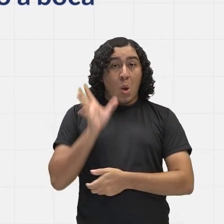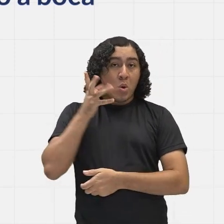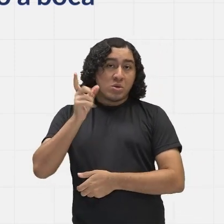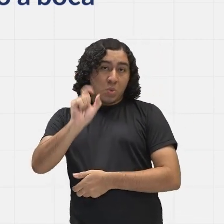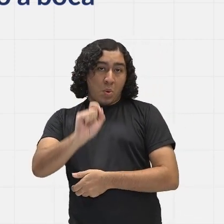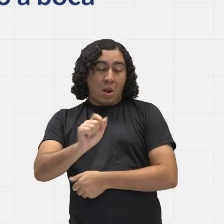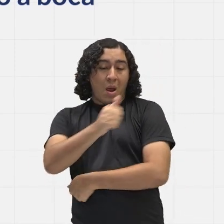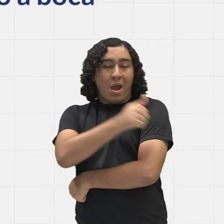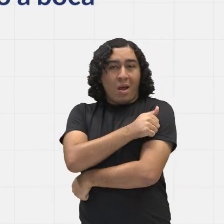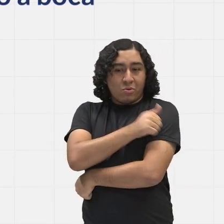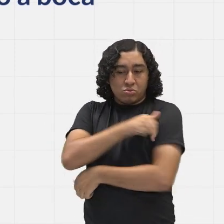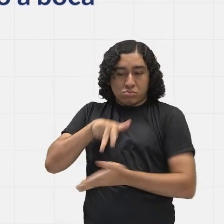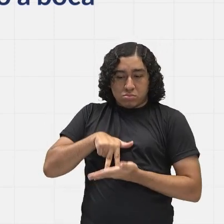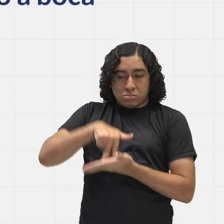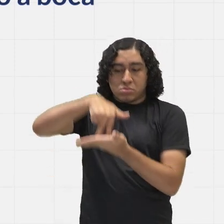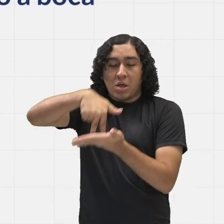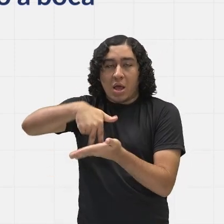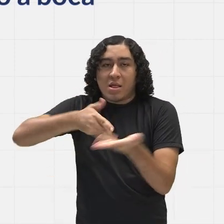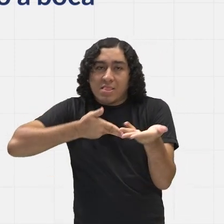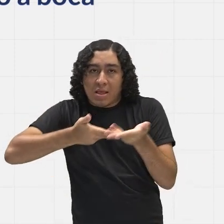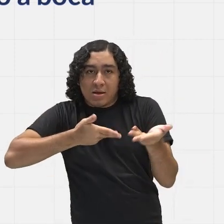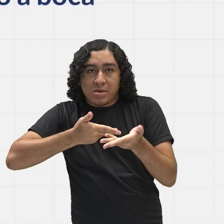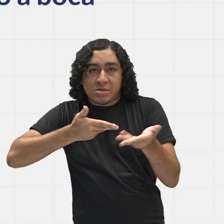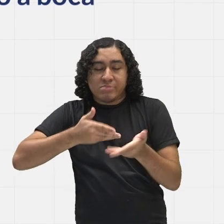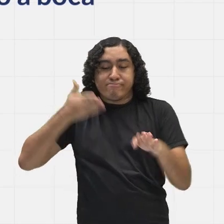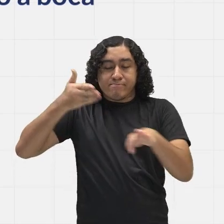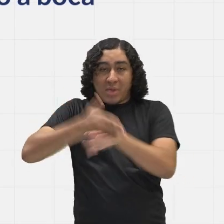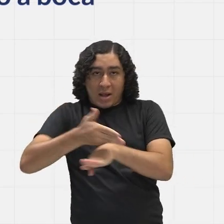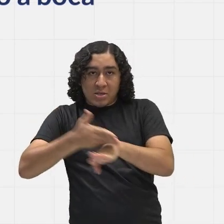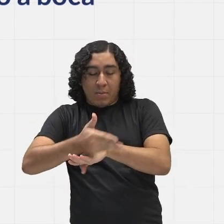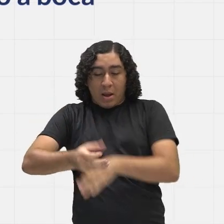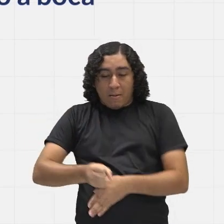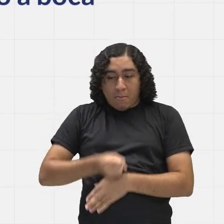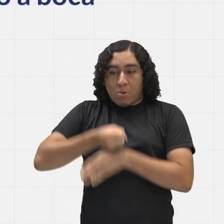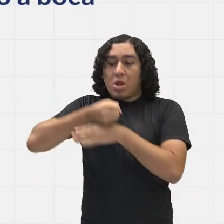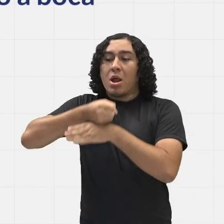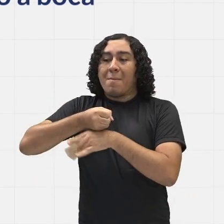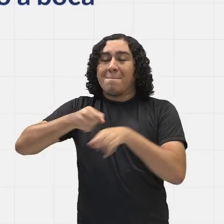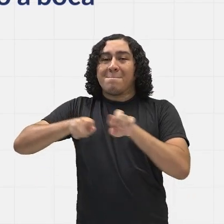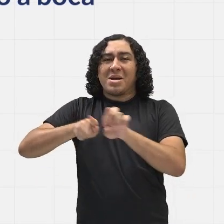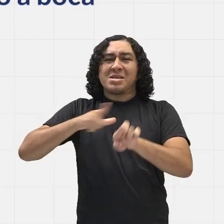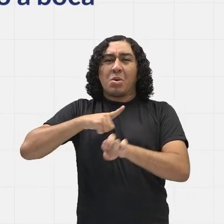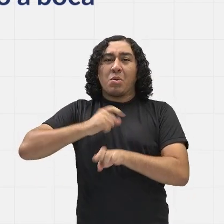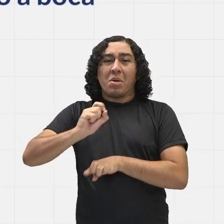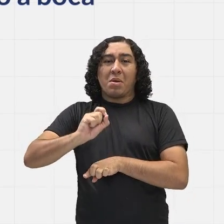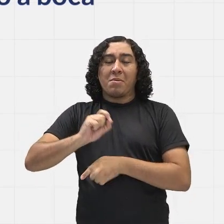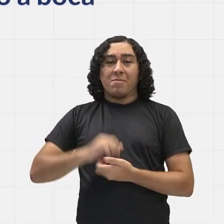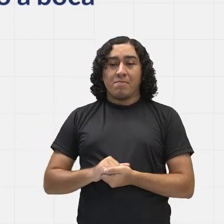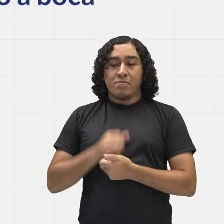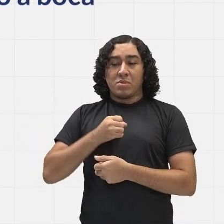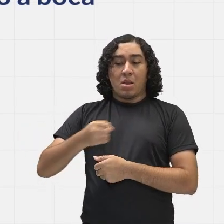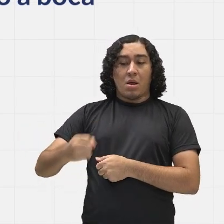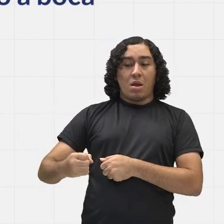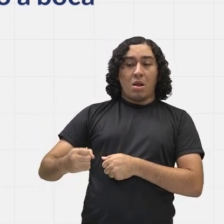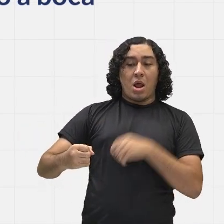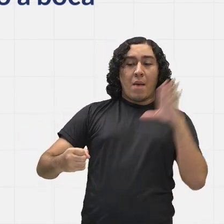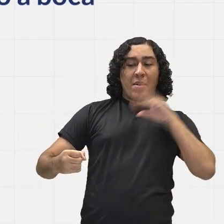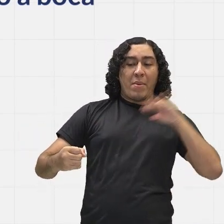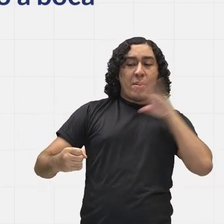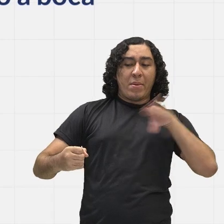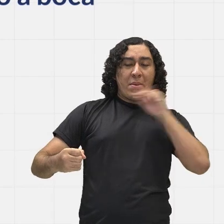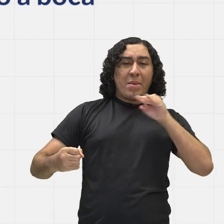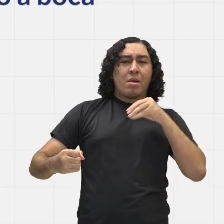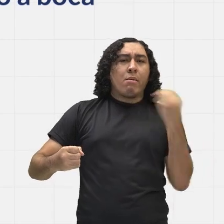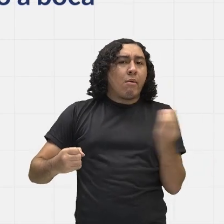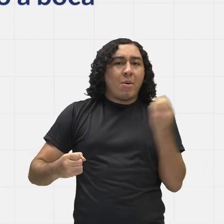hora da interatividade, ele vai participar, mas o microfone dele fica muito, muito distante da boca, e aí a gente